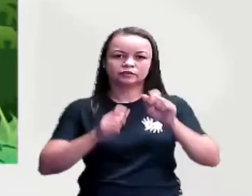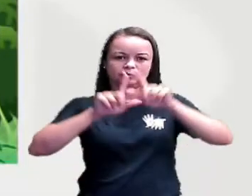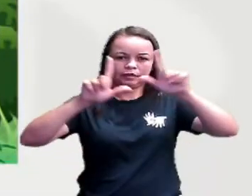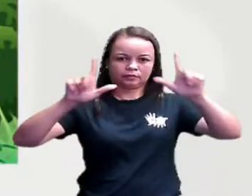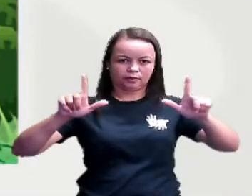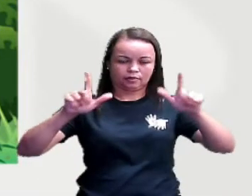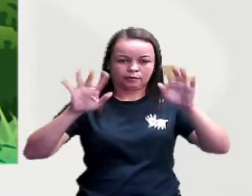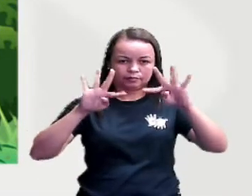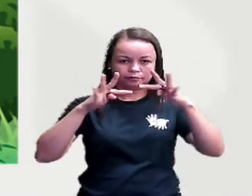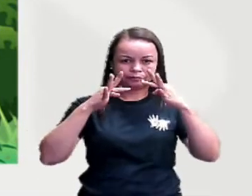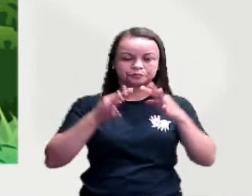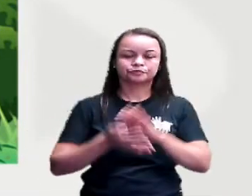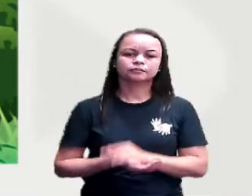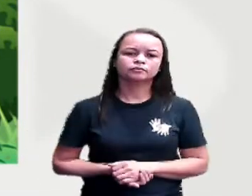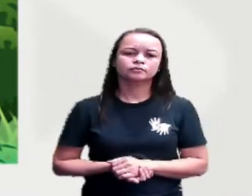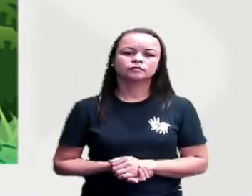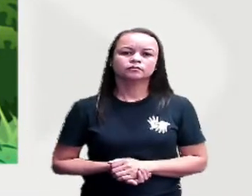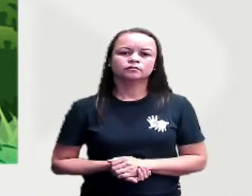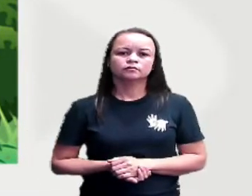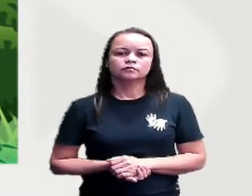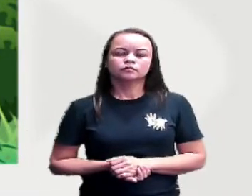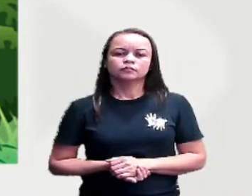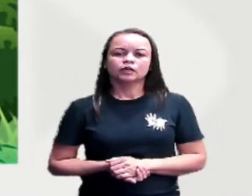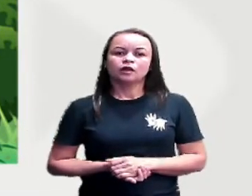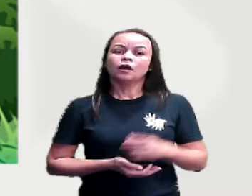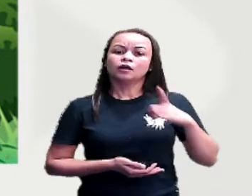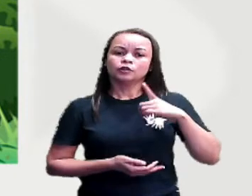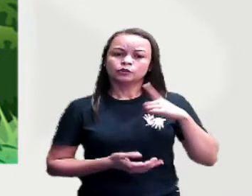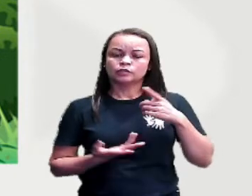telinha. Aqui eu tenho a foto de um